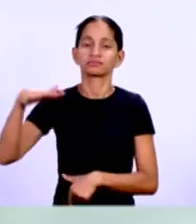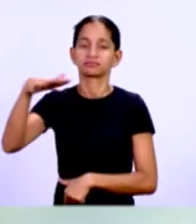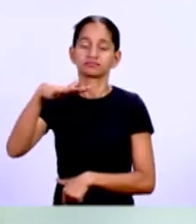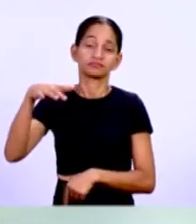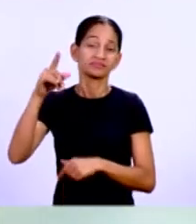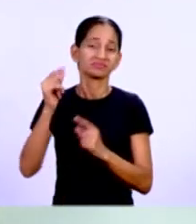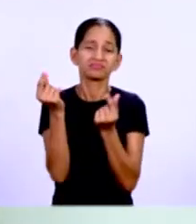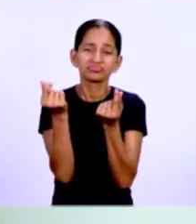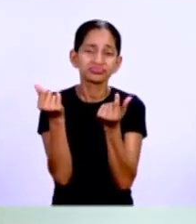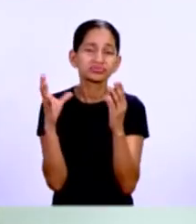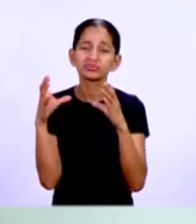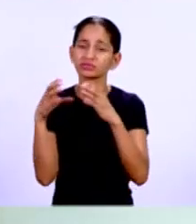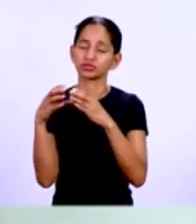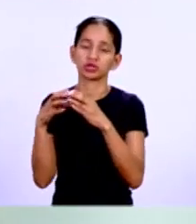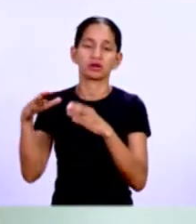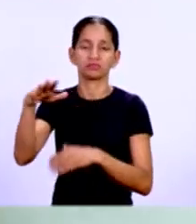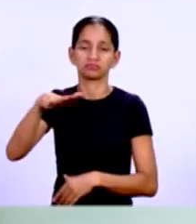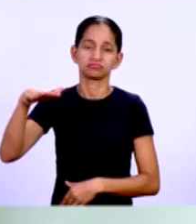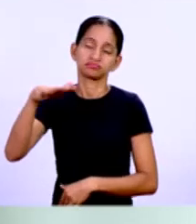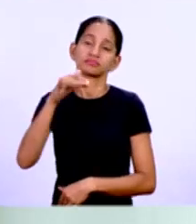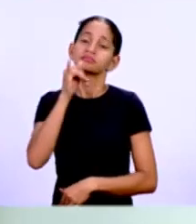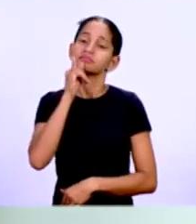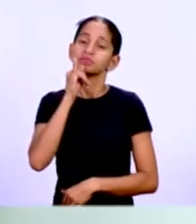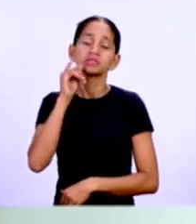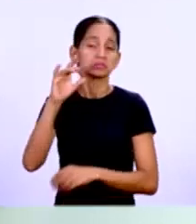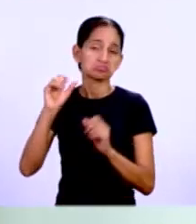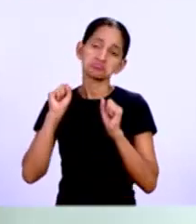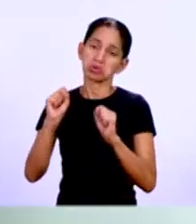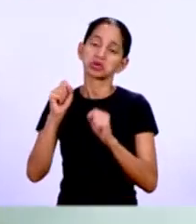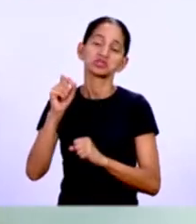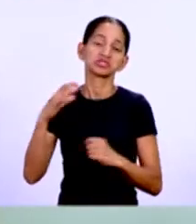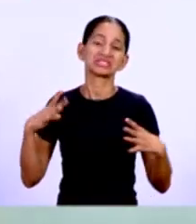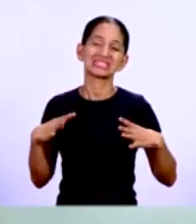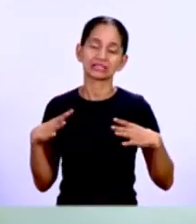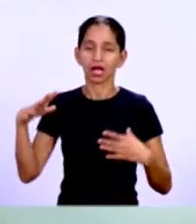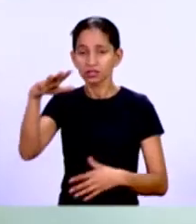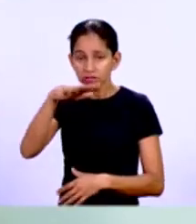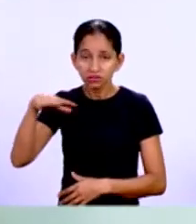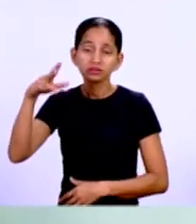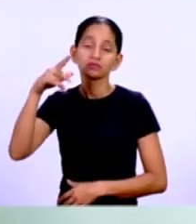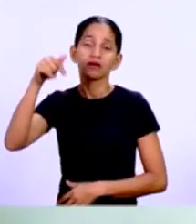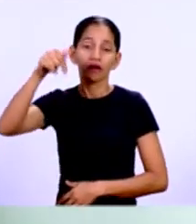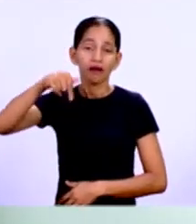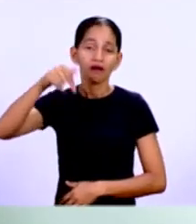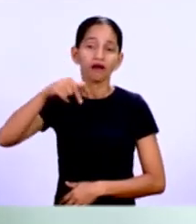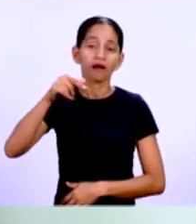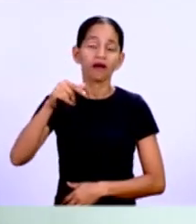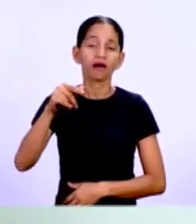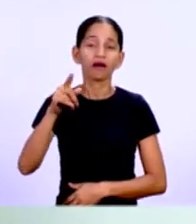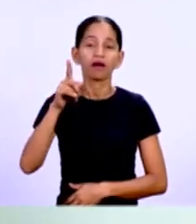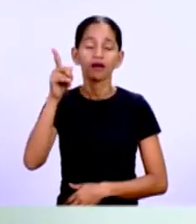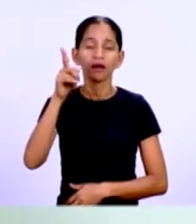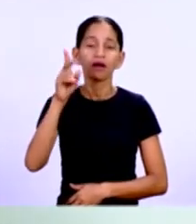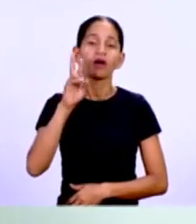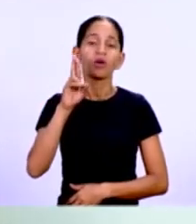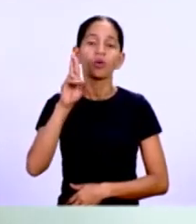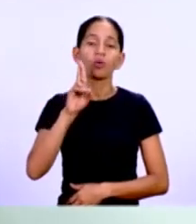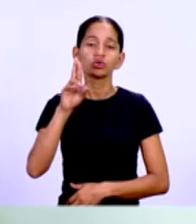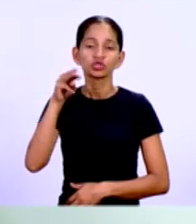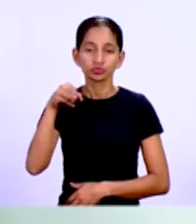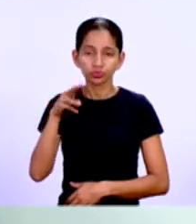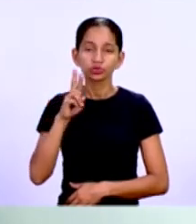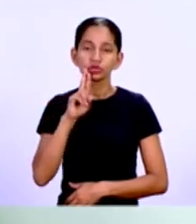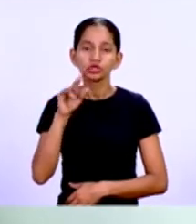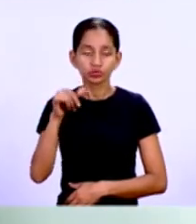uma economia. Isso pode ser, por exemplo, um município. Por exemplo, eu sei que aqui no nosso município de Rolim de Moura teve um frigorífico que